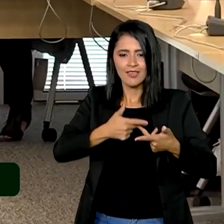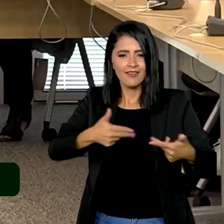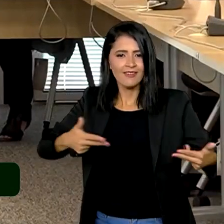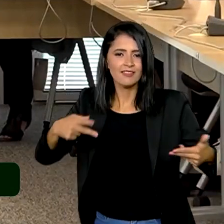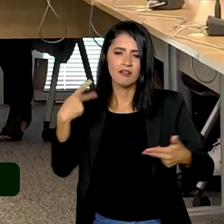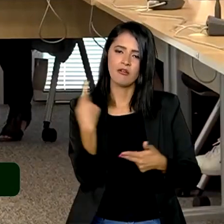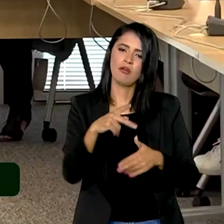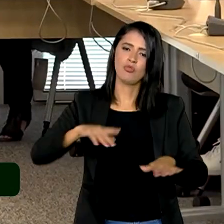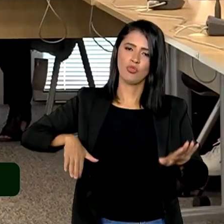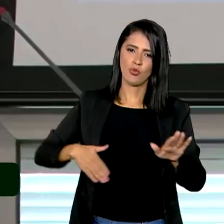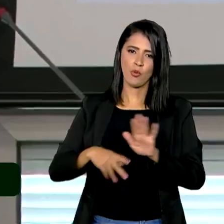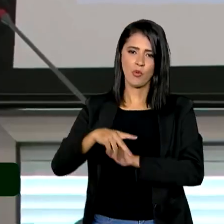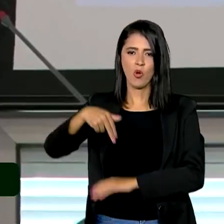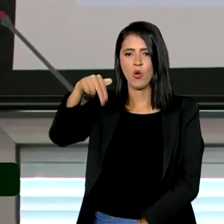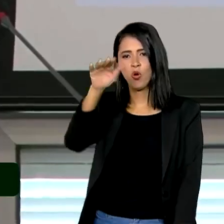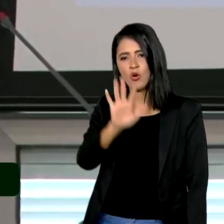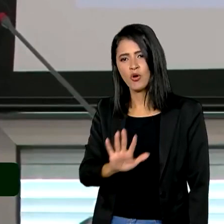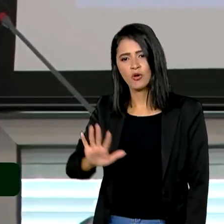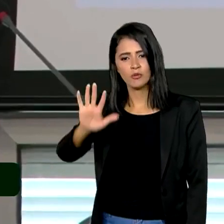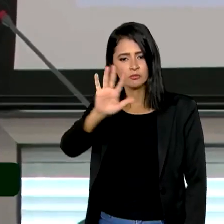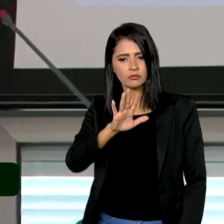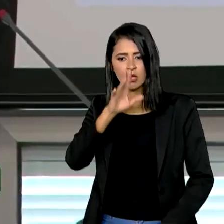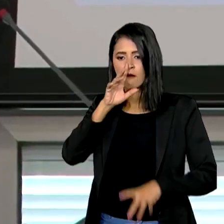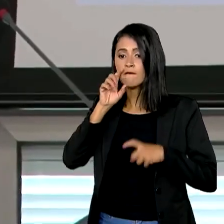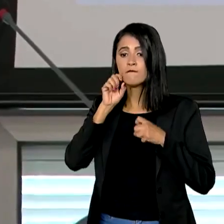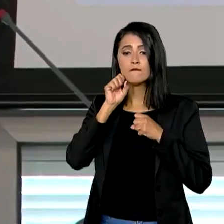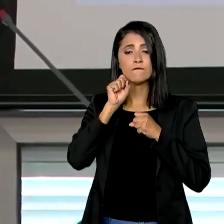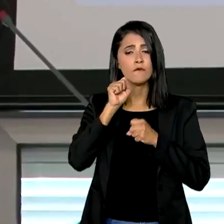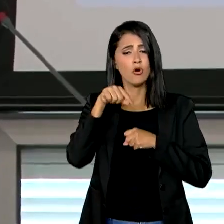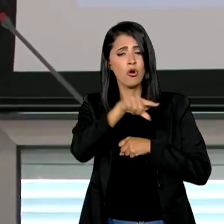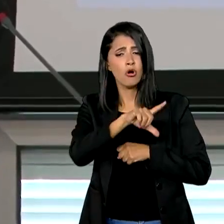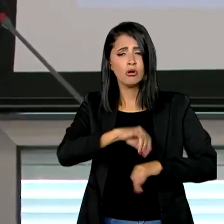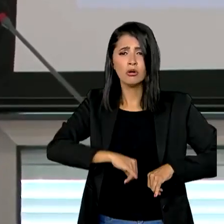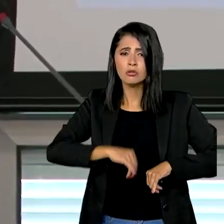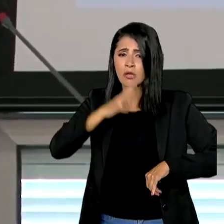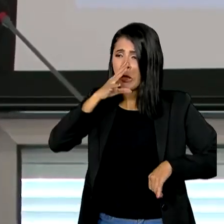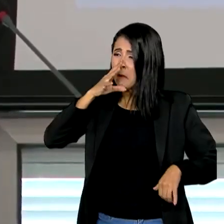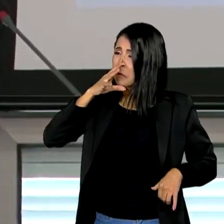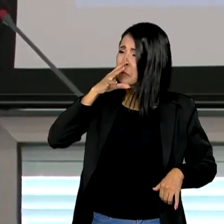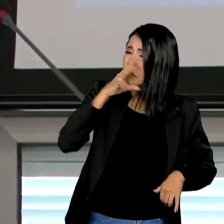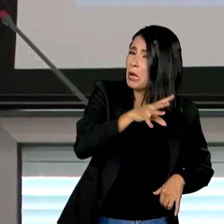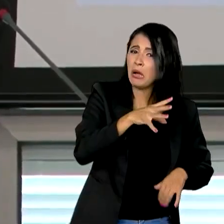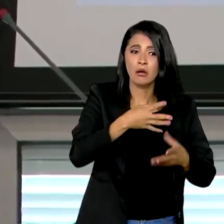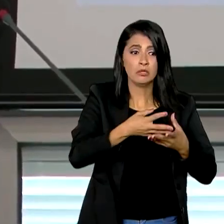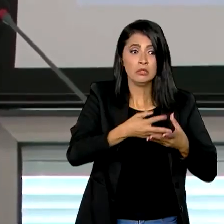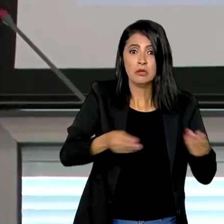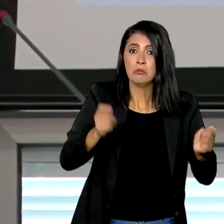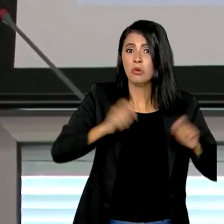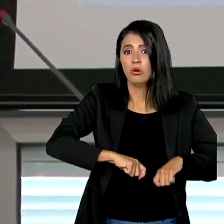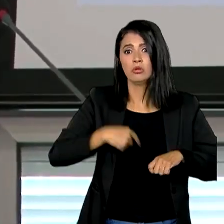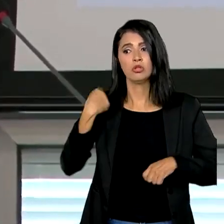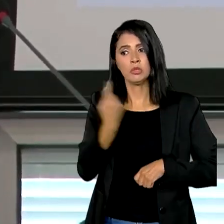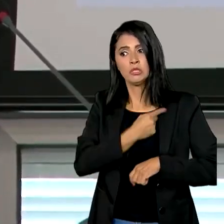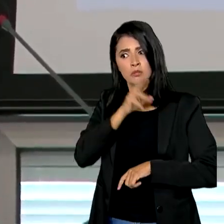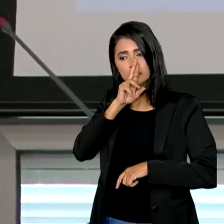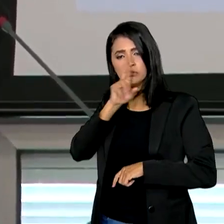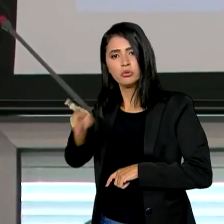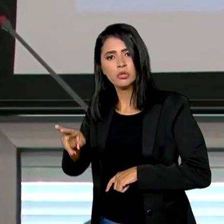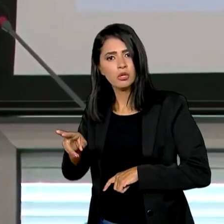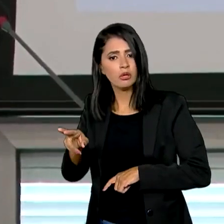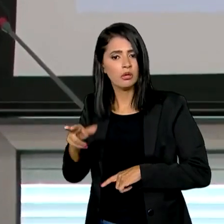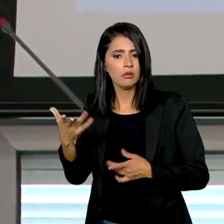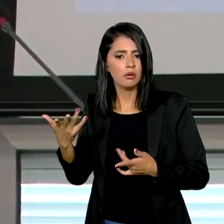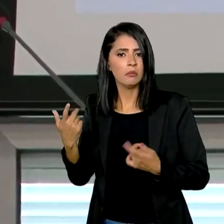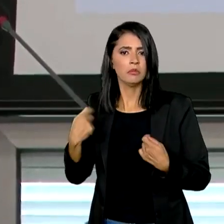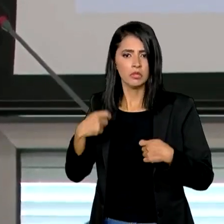no litoral nordestino. E eles estão sendo fortemente agredidos e ameaçados. Nós precisamos reagir a isso.